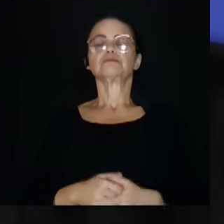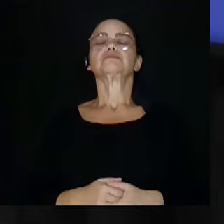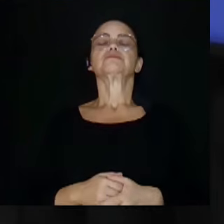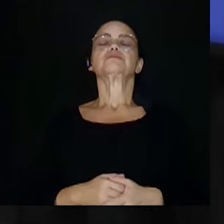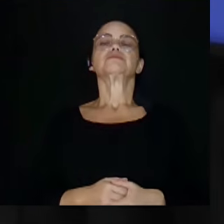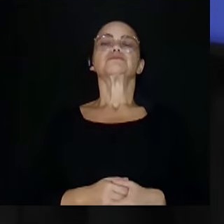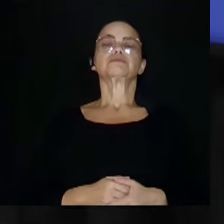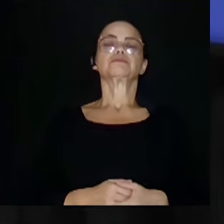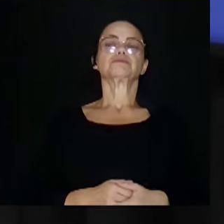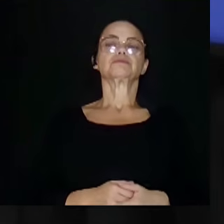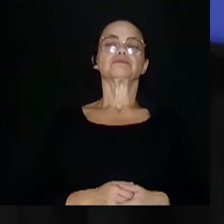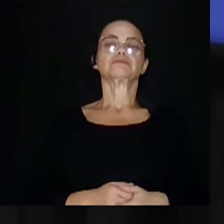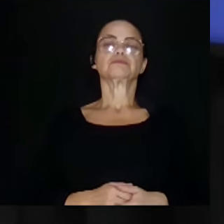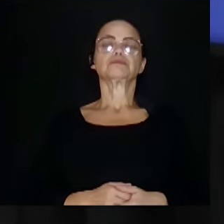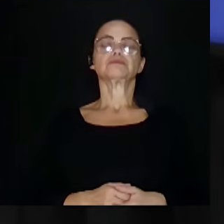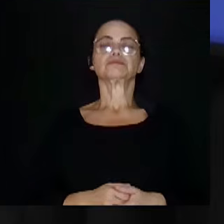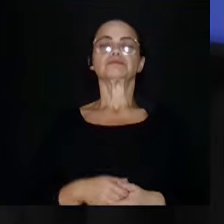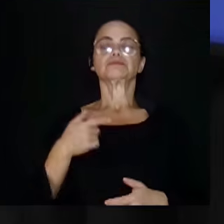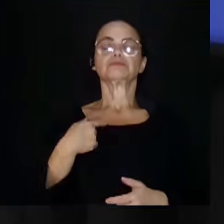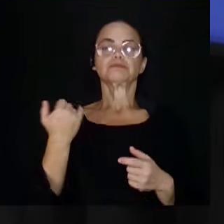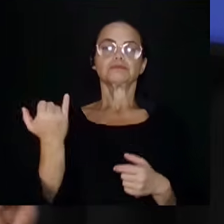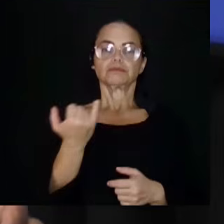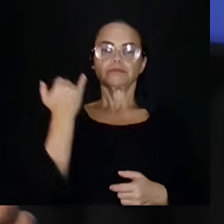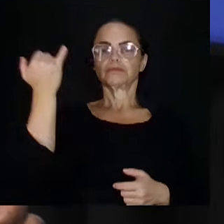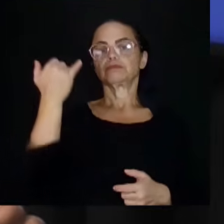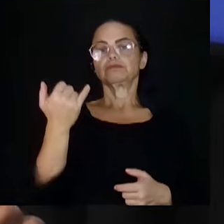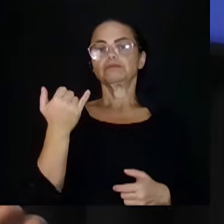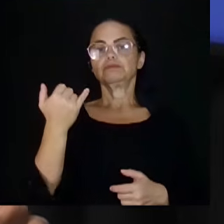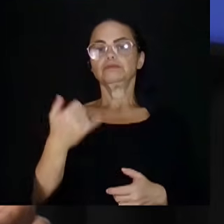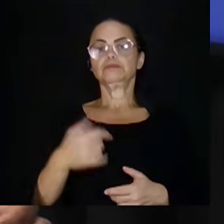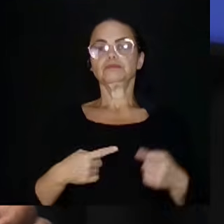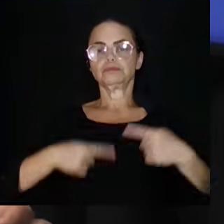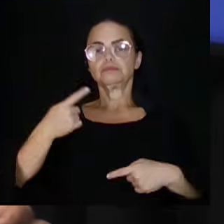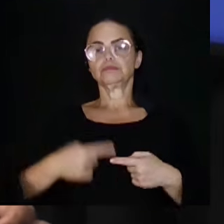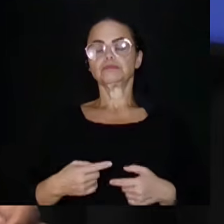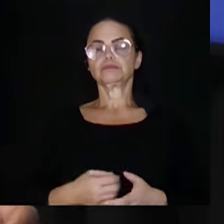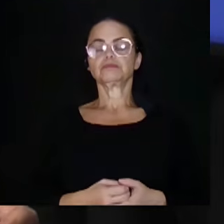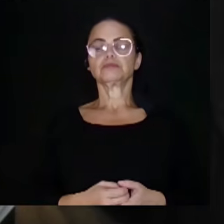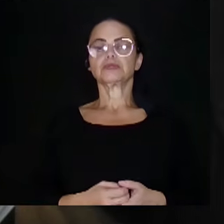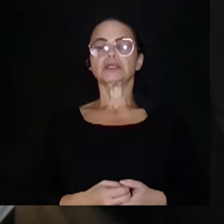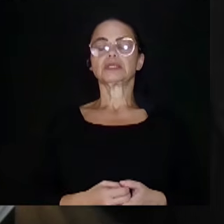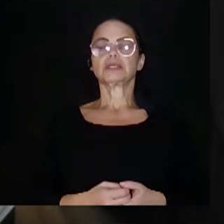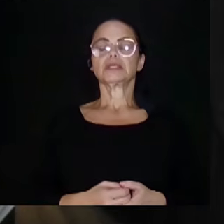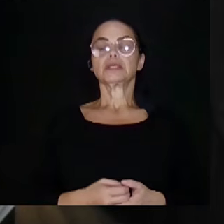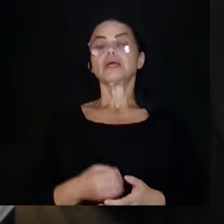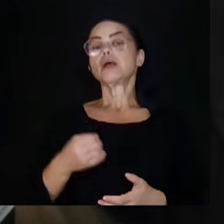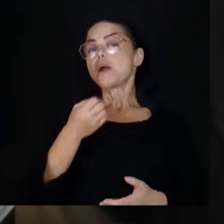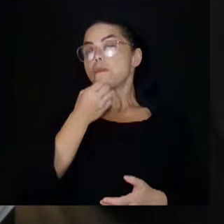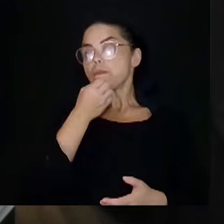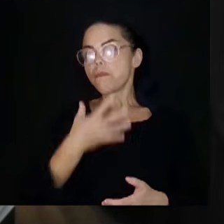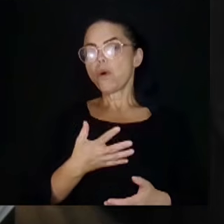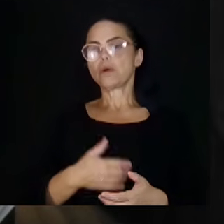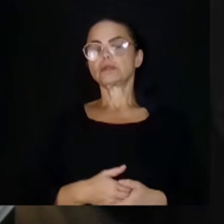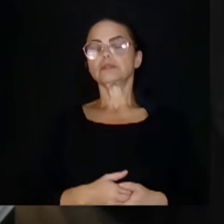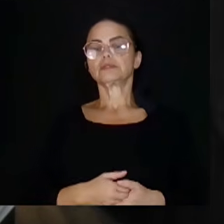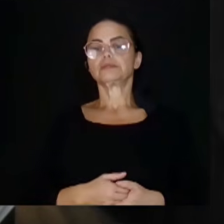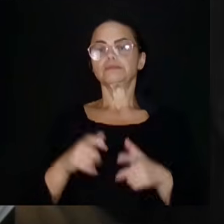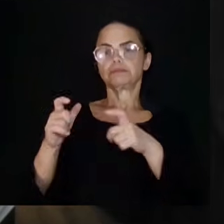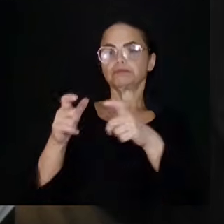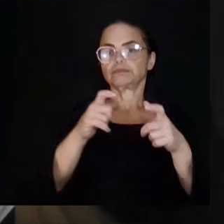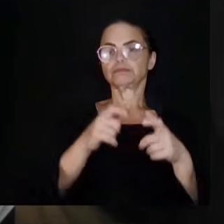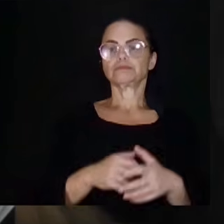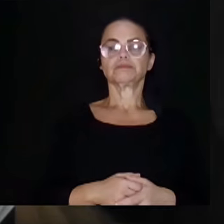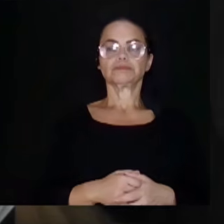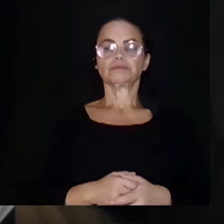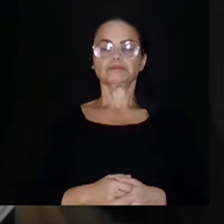E qual que é a relevância para as políticas afirmativas? Olha, esses espaços, eles são de